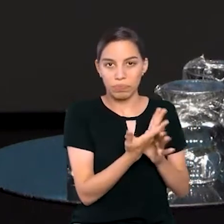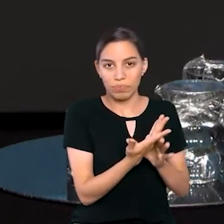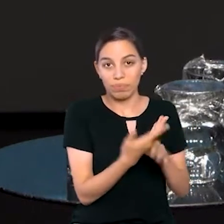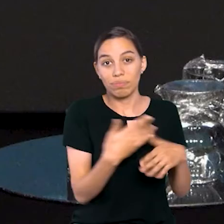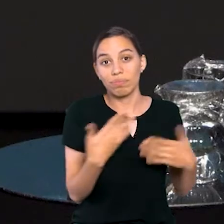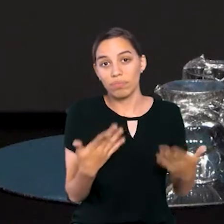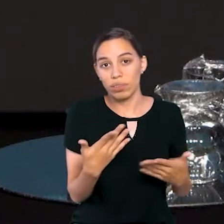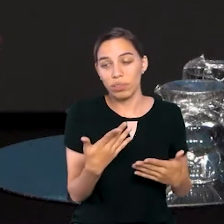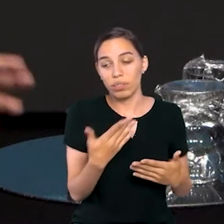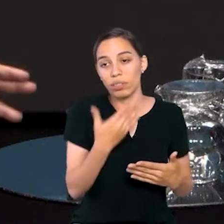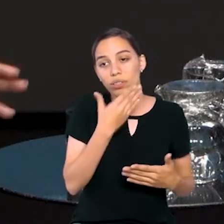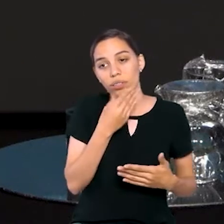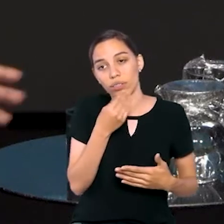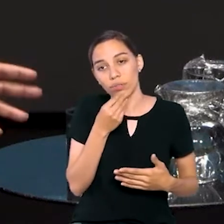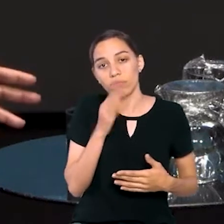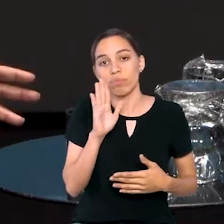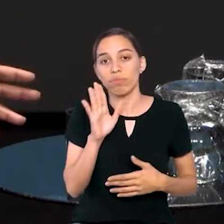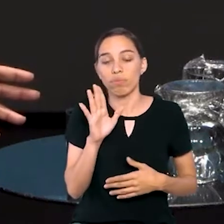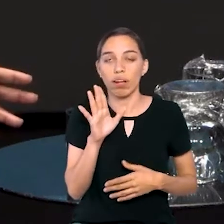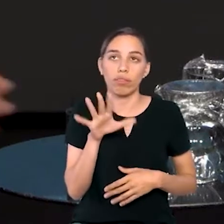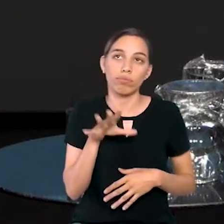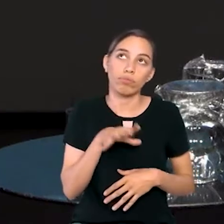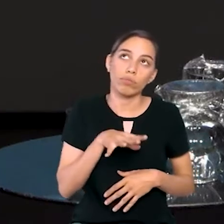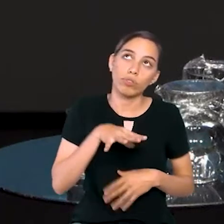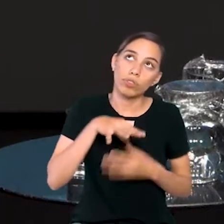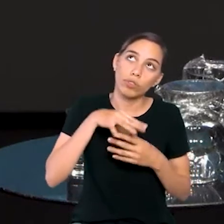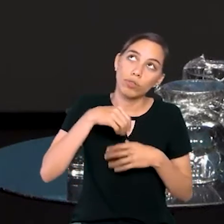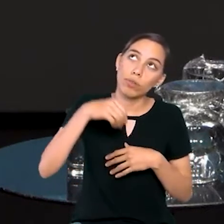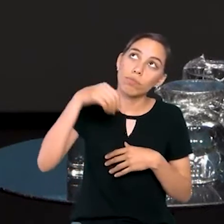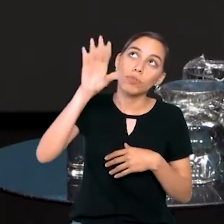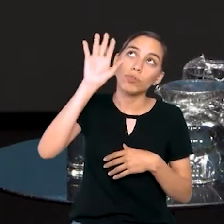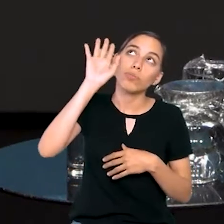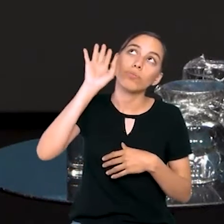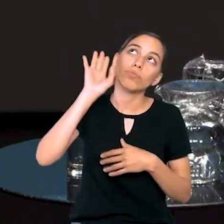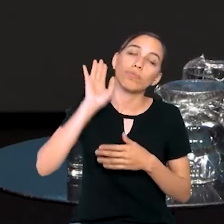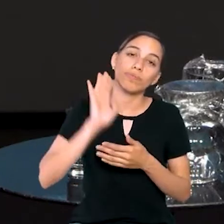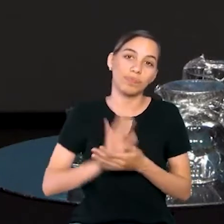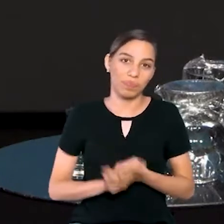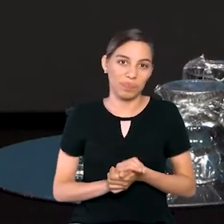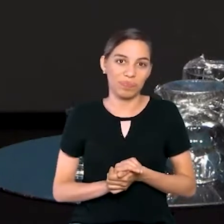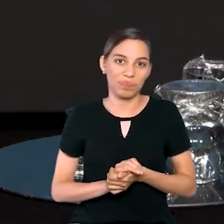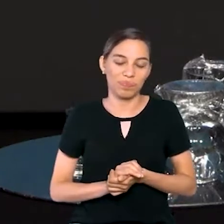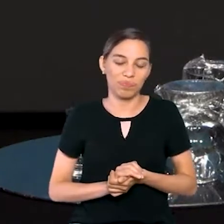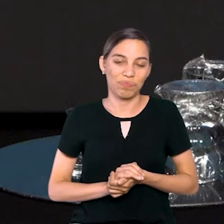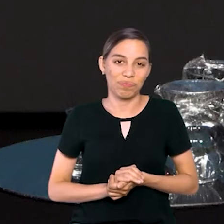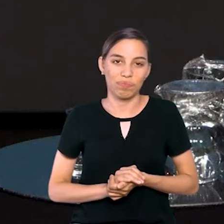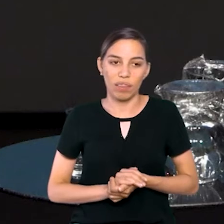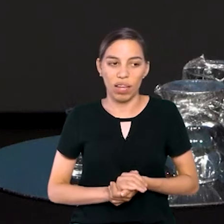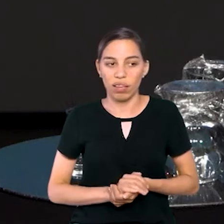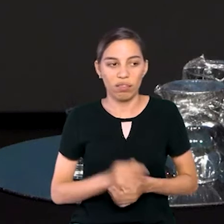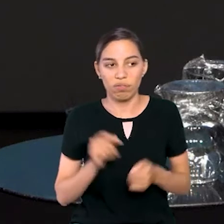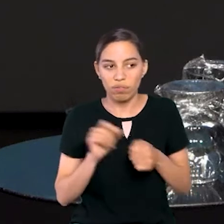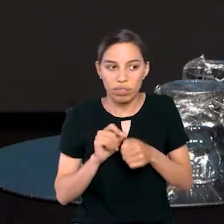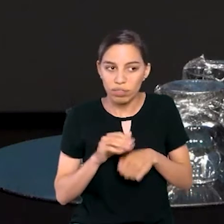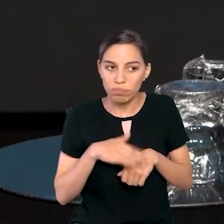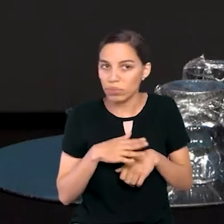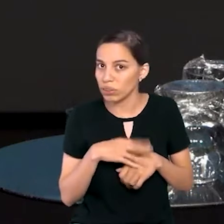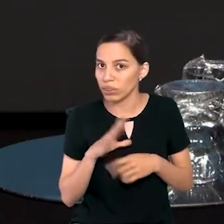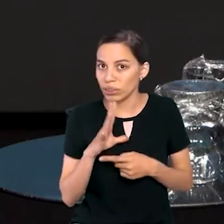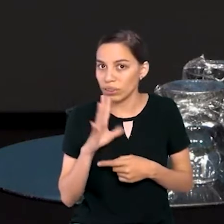querido que já encantou-se, não está mais por aí fazendo espelhinhos, mas que tinha